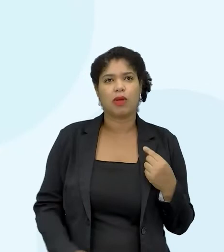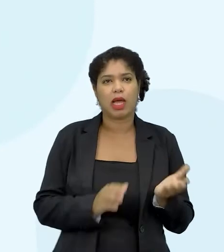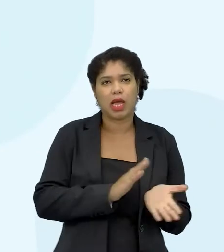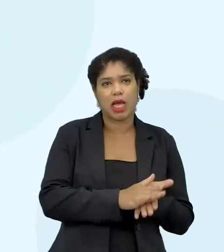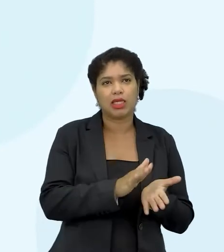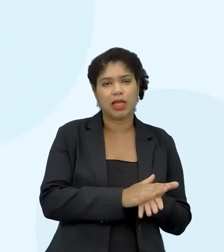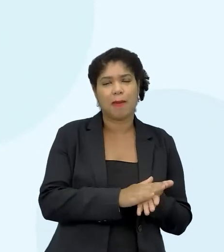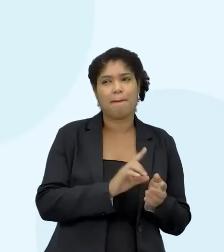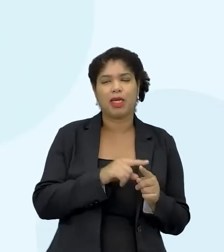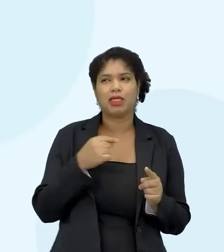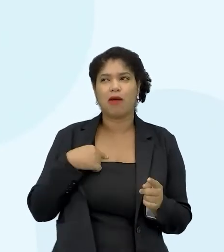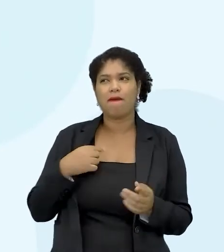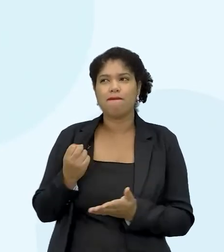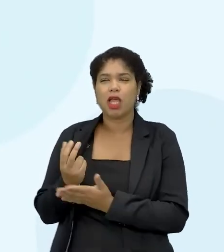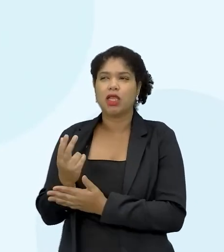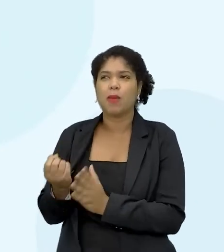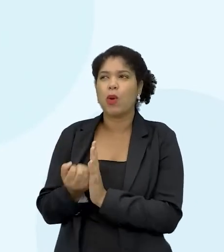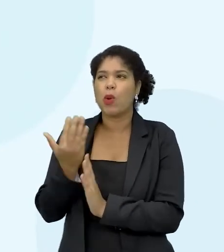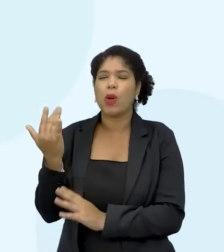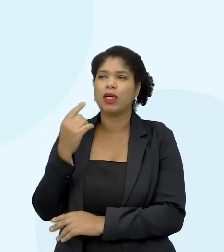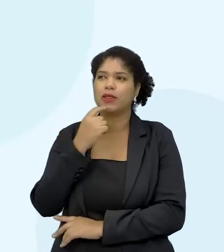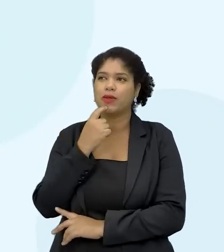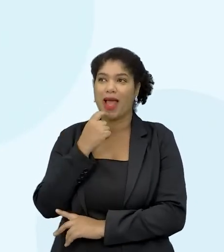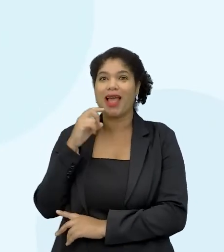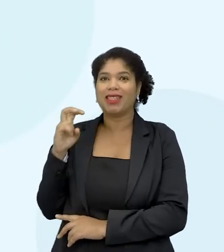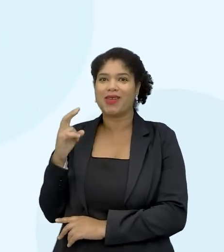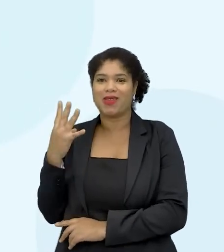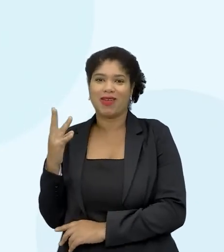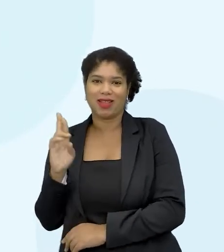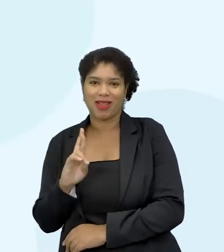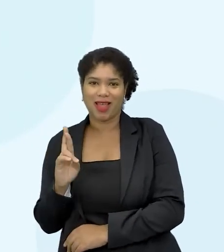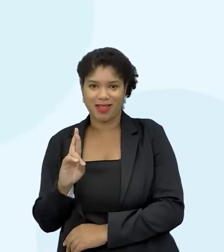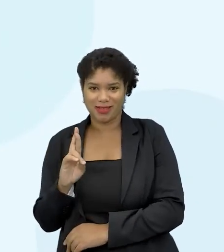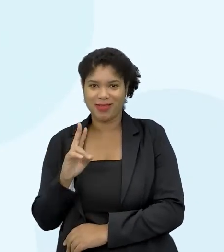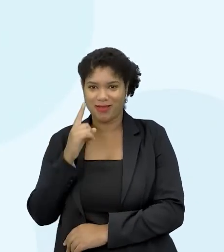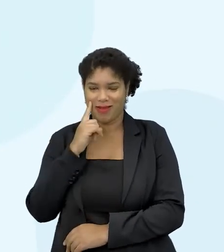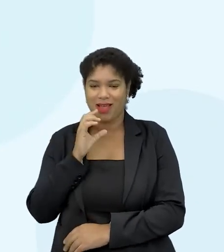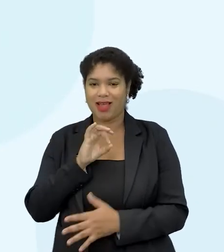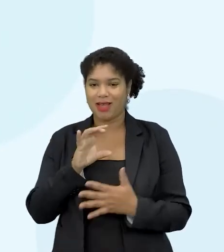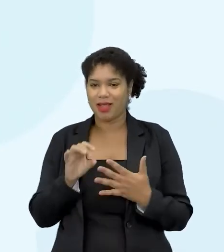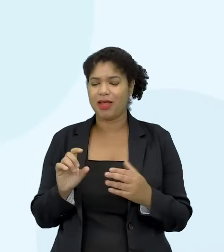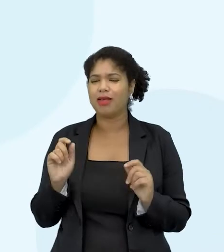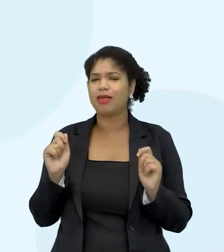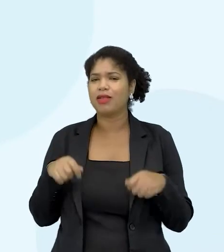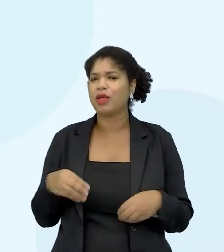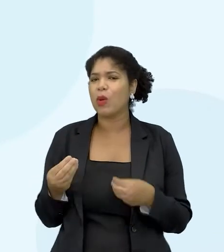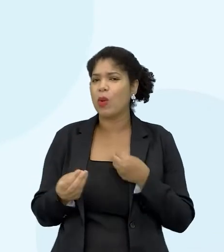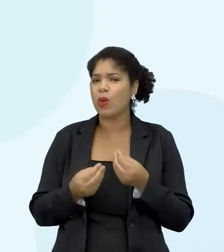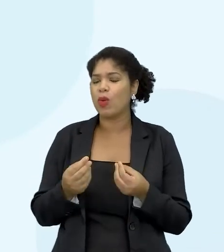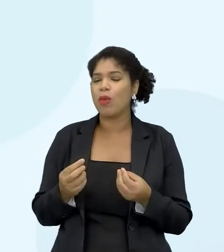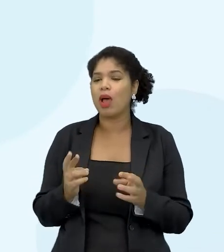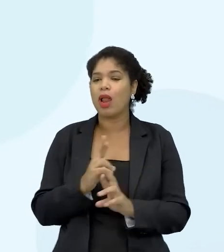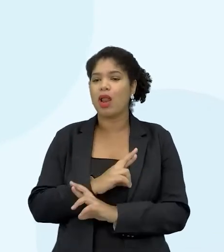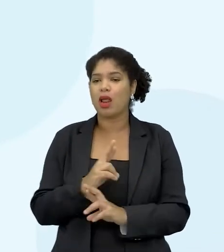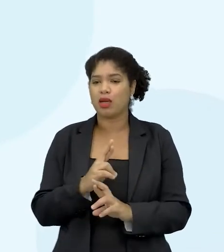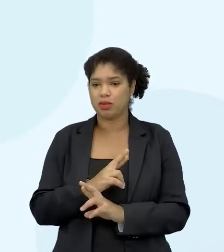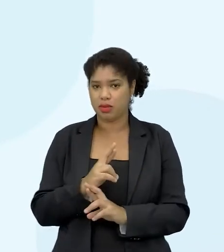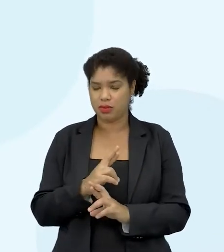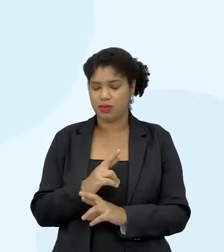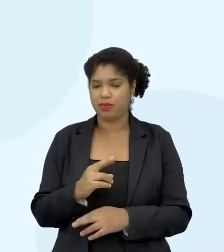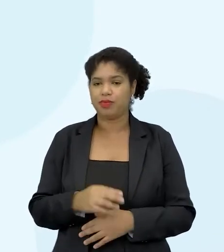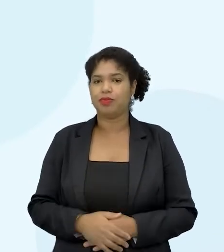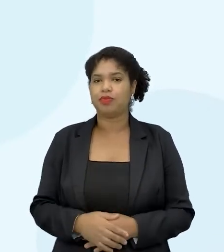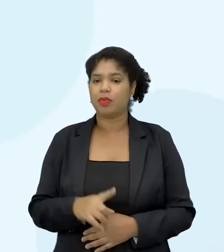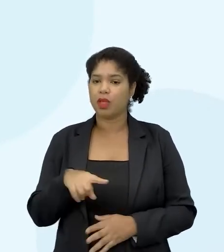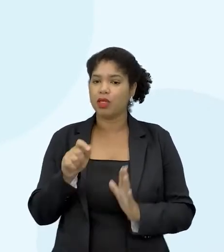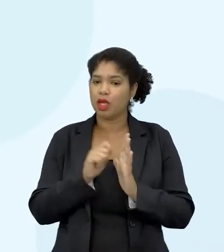por R$ 54,00, tá certo? Cada camiseta. Então, olha, como podemos representar a relação.